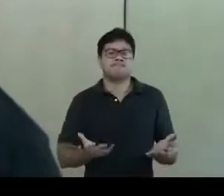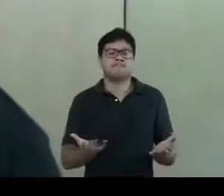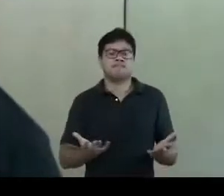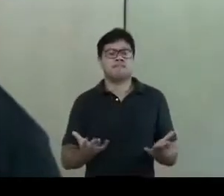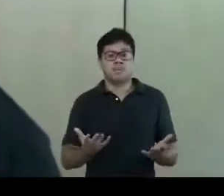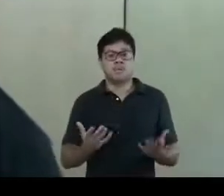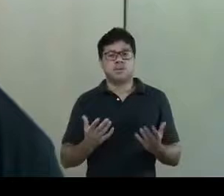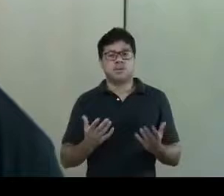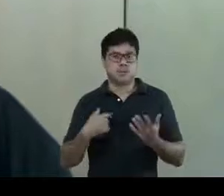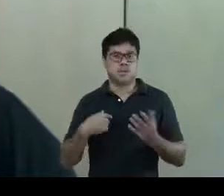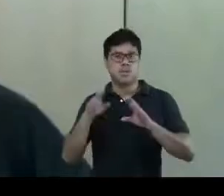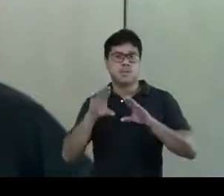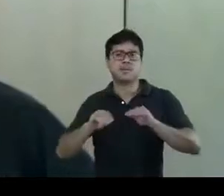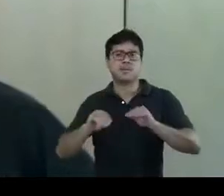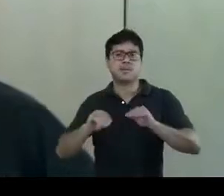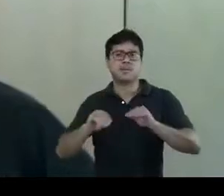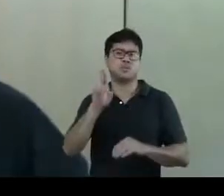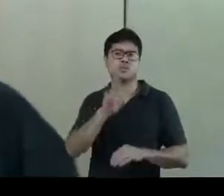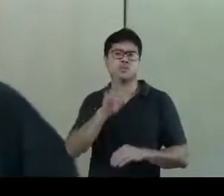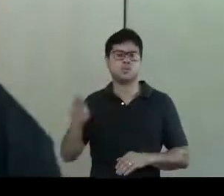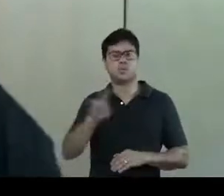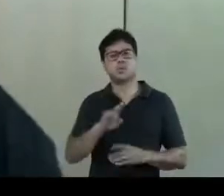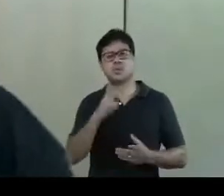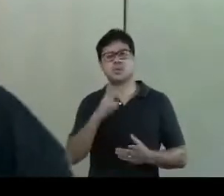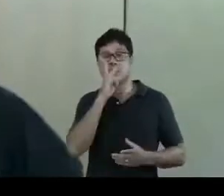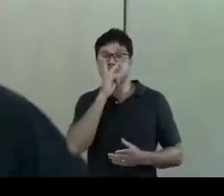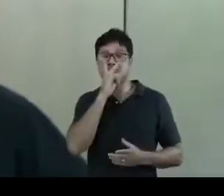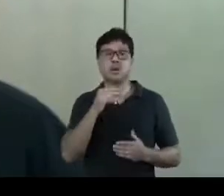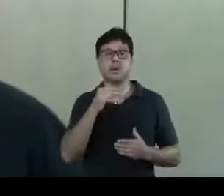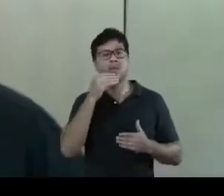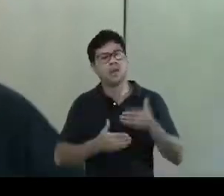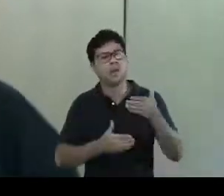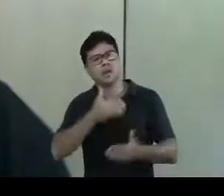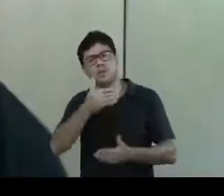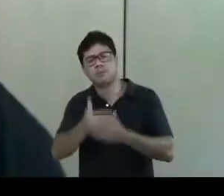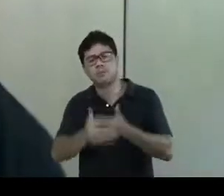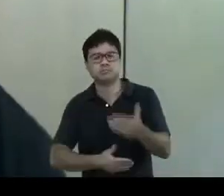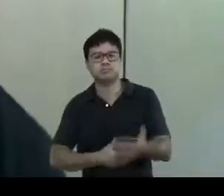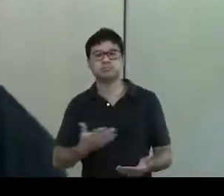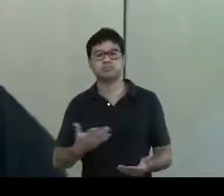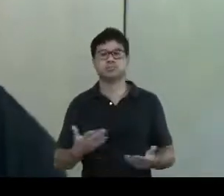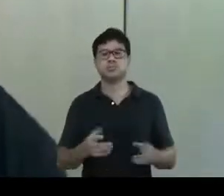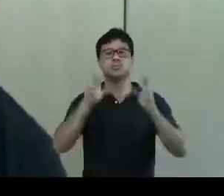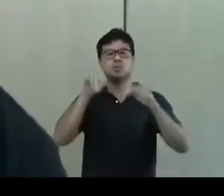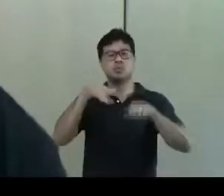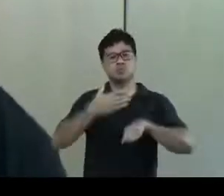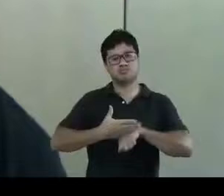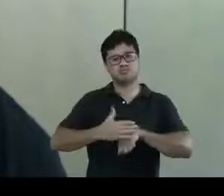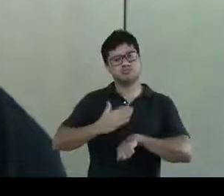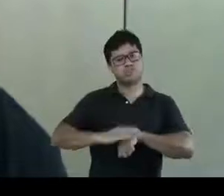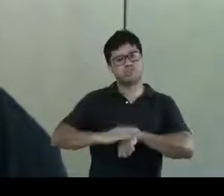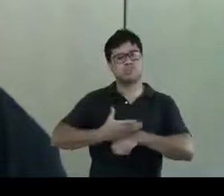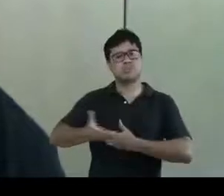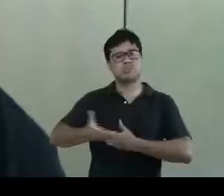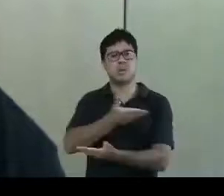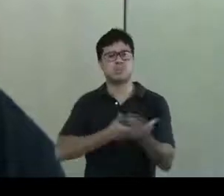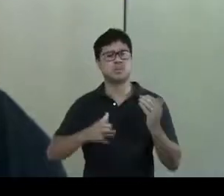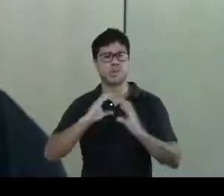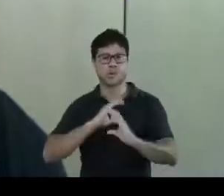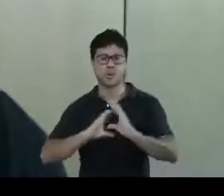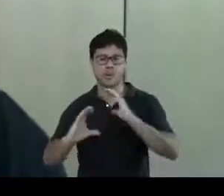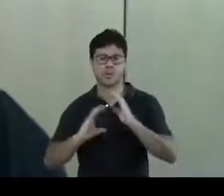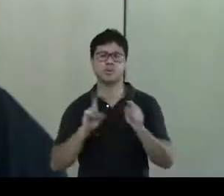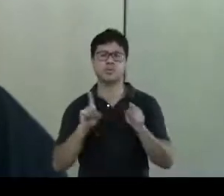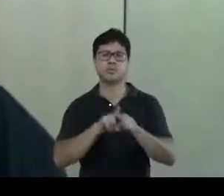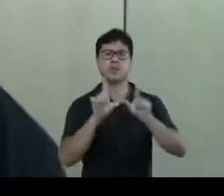vem fazendo uso, né, quase que de maneira protética, né, em relação às nossas práticas de comunicação, às